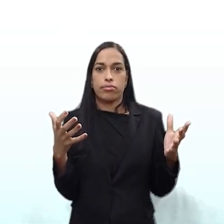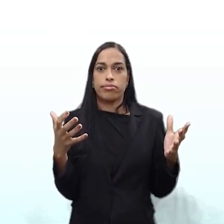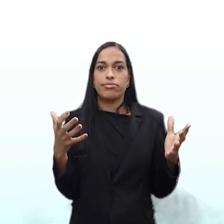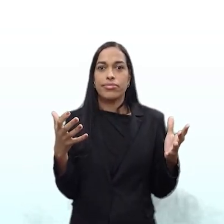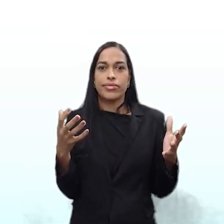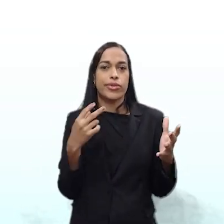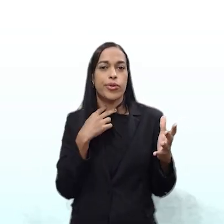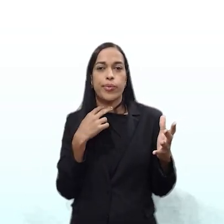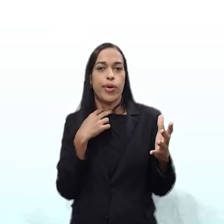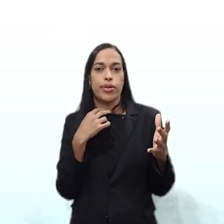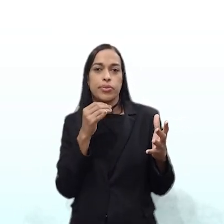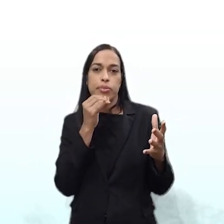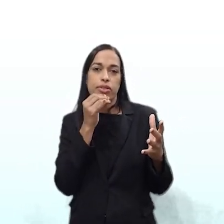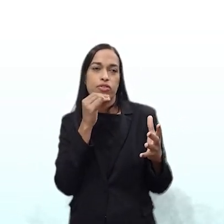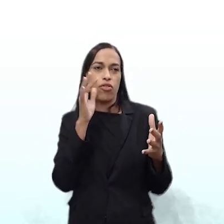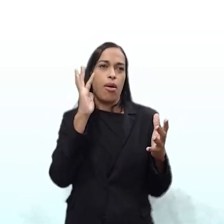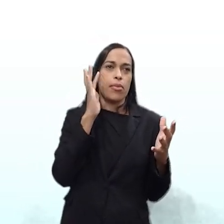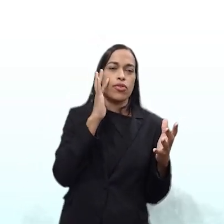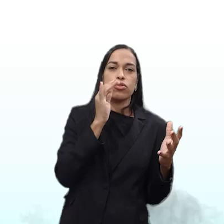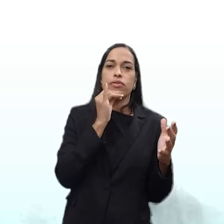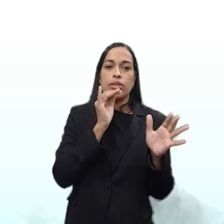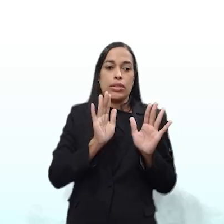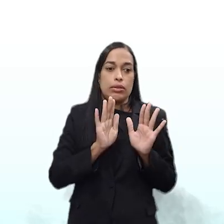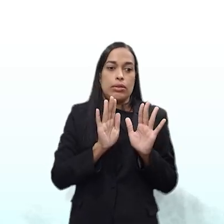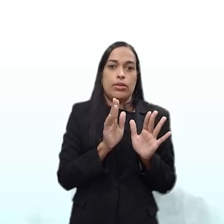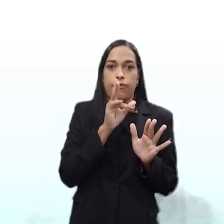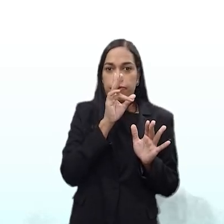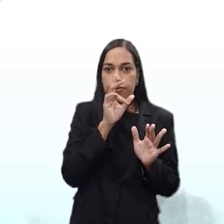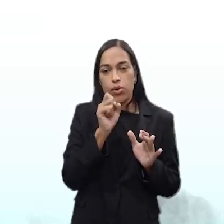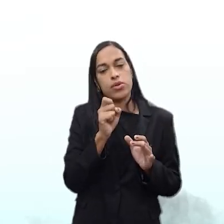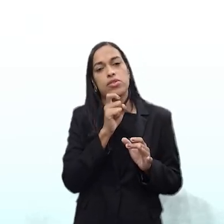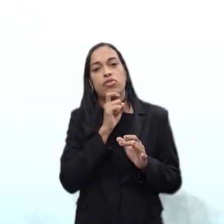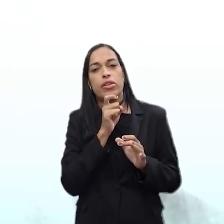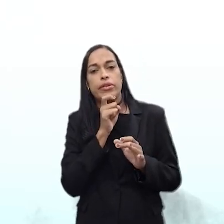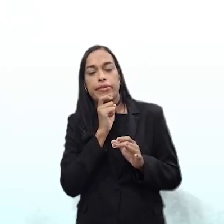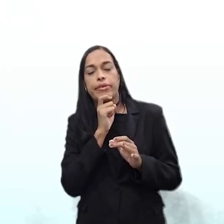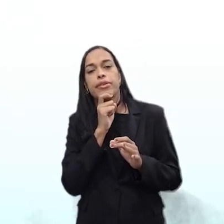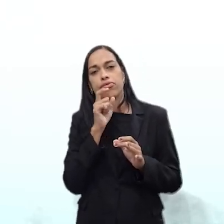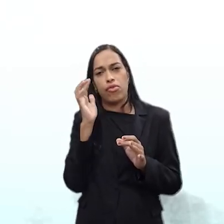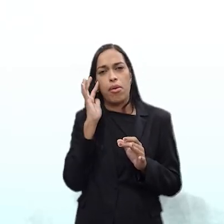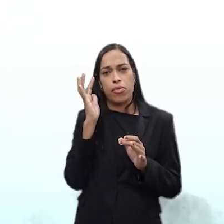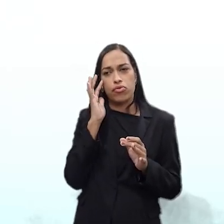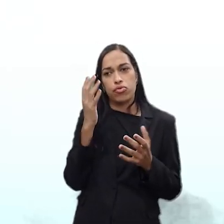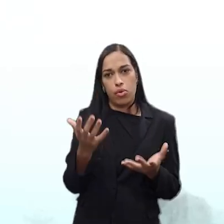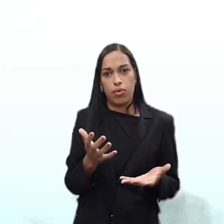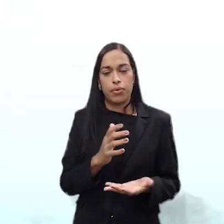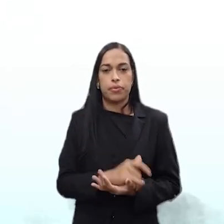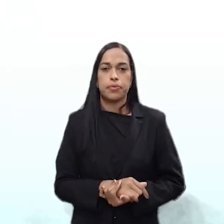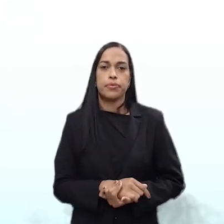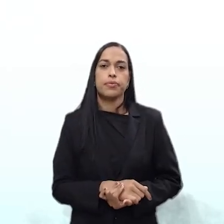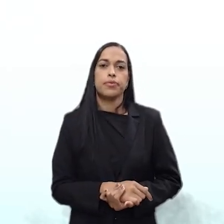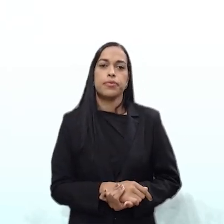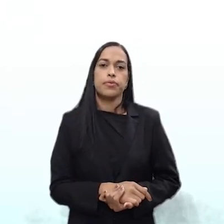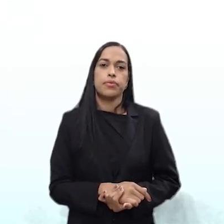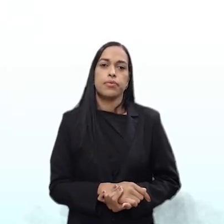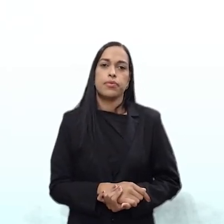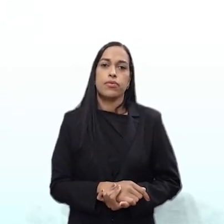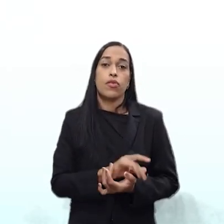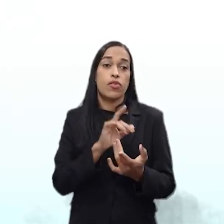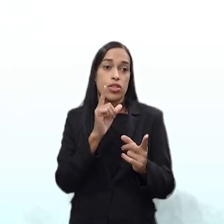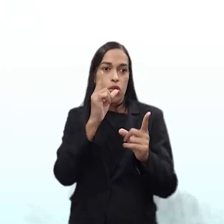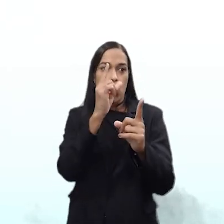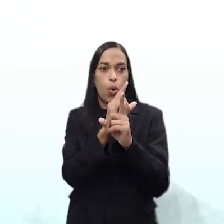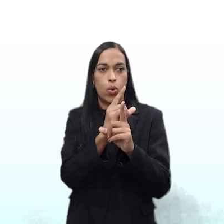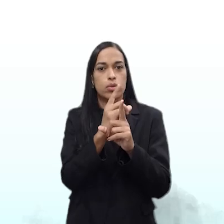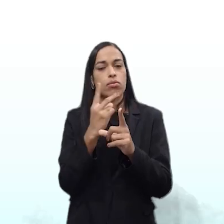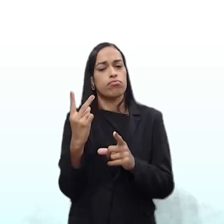pode vencer. Já imaginou você empurrar uma geladeira, ela vir na sua direção? Fala sério, mequetrefe. Ou seja, quando você acha o valor